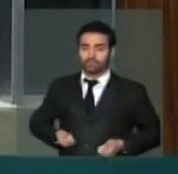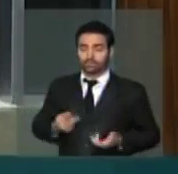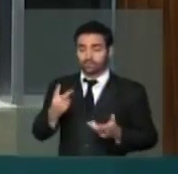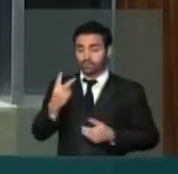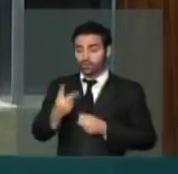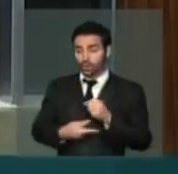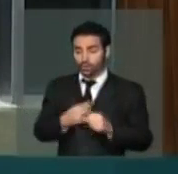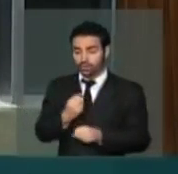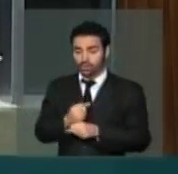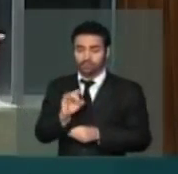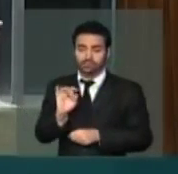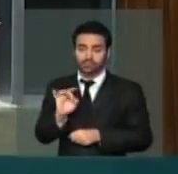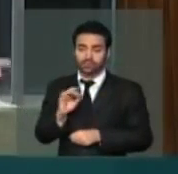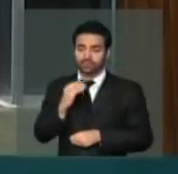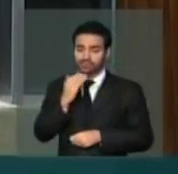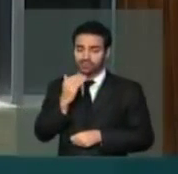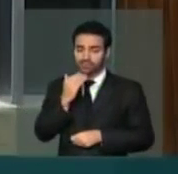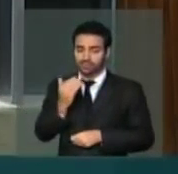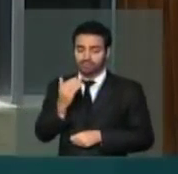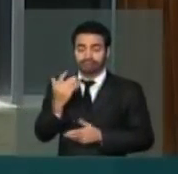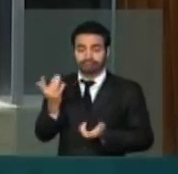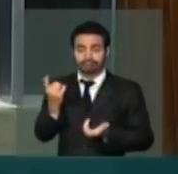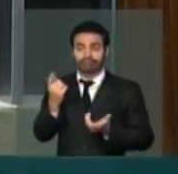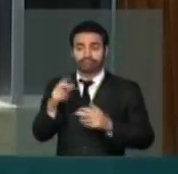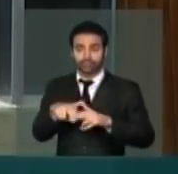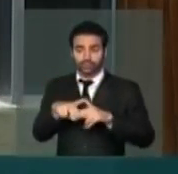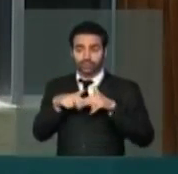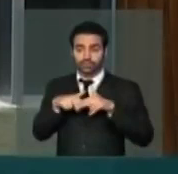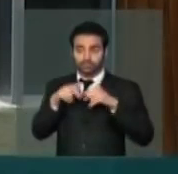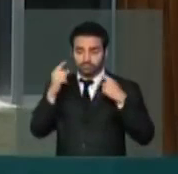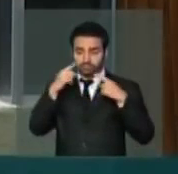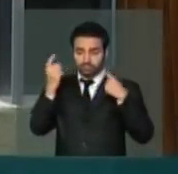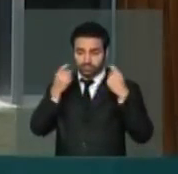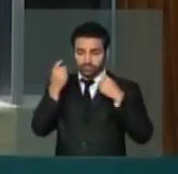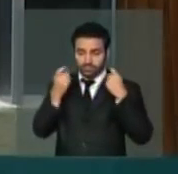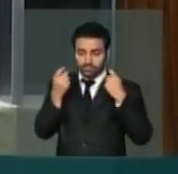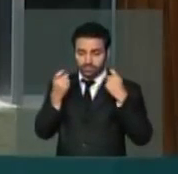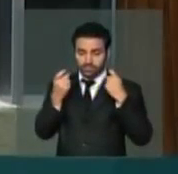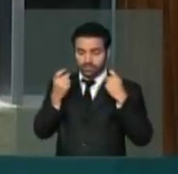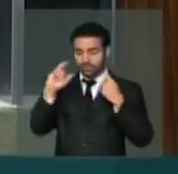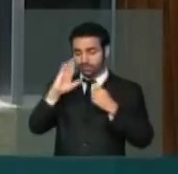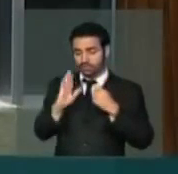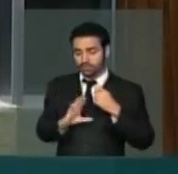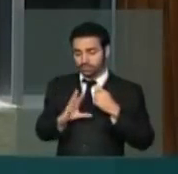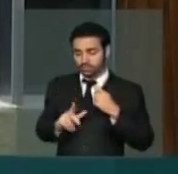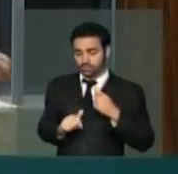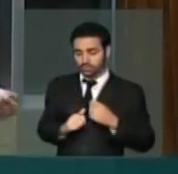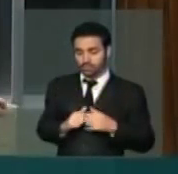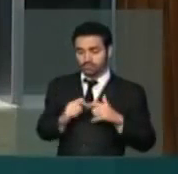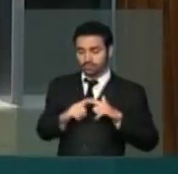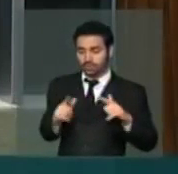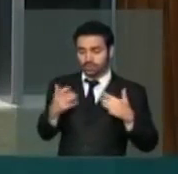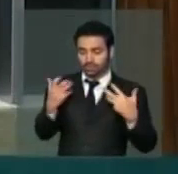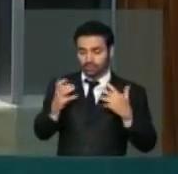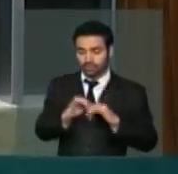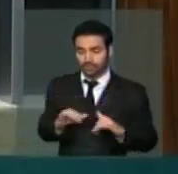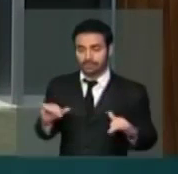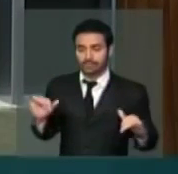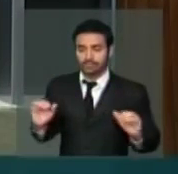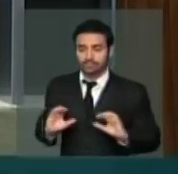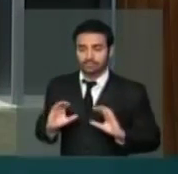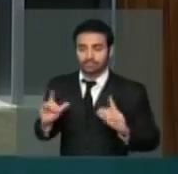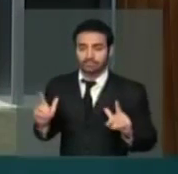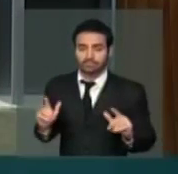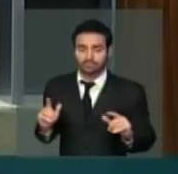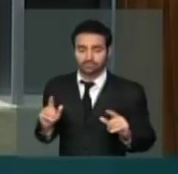2 anos apenas, isso é muito preocupante para todo o nosso país. Mas eu quero deixar aqui bem claro